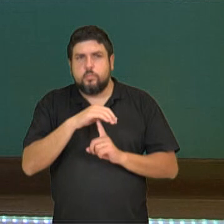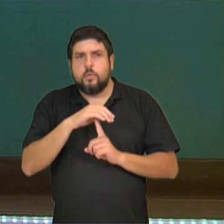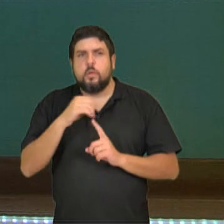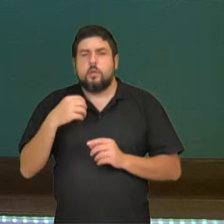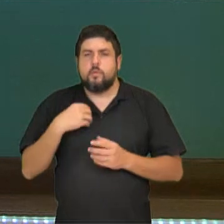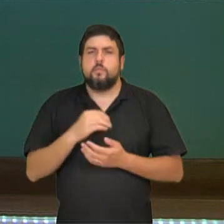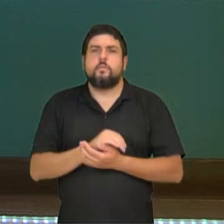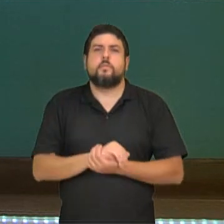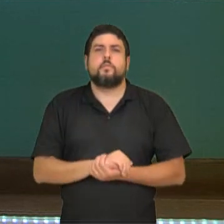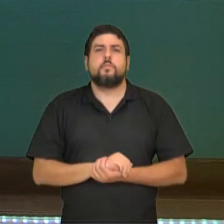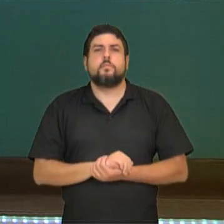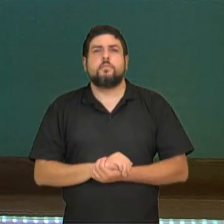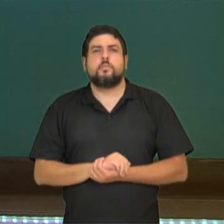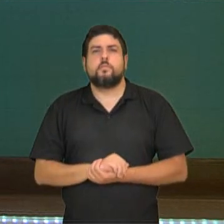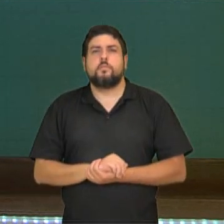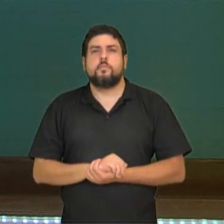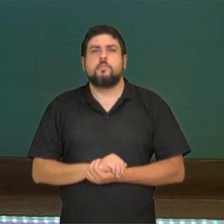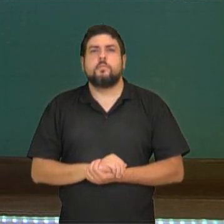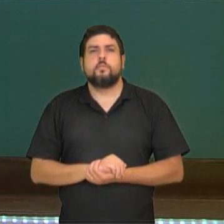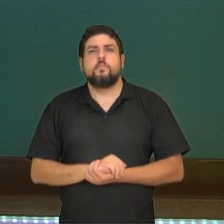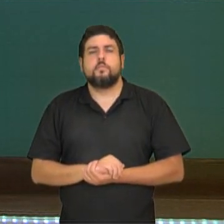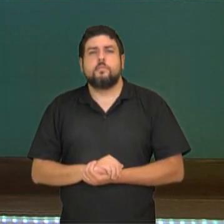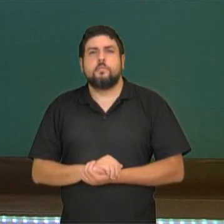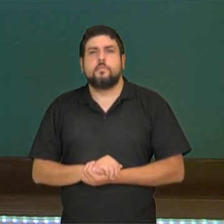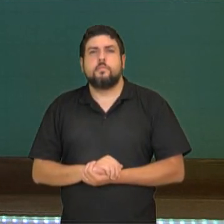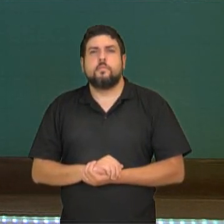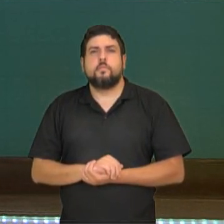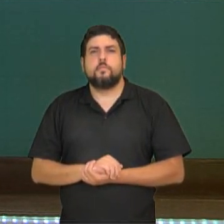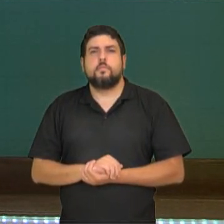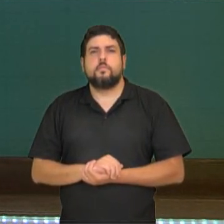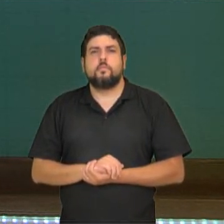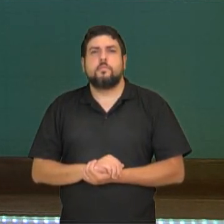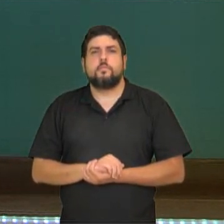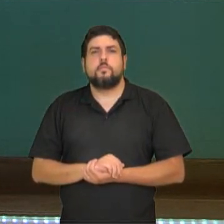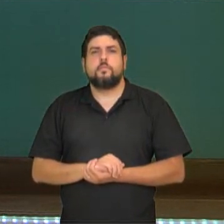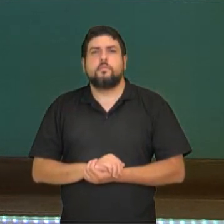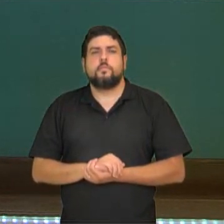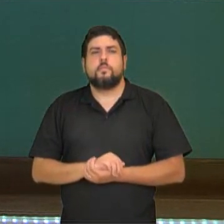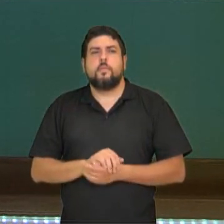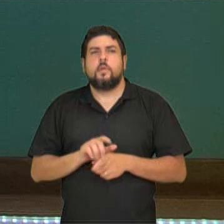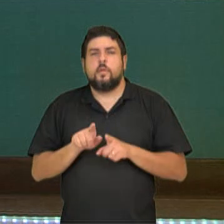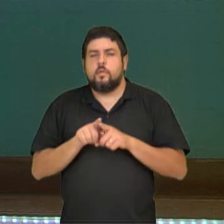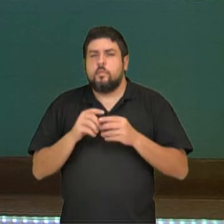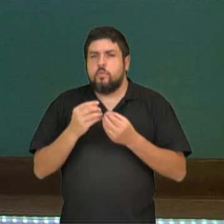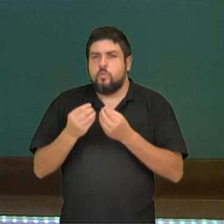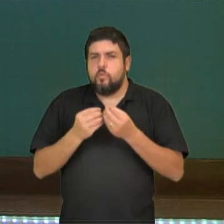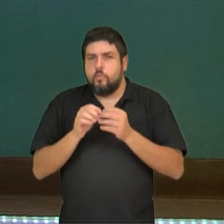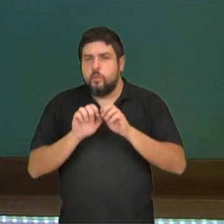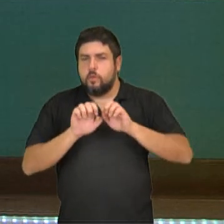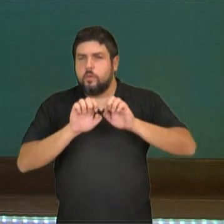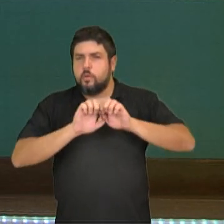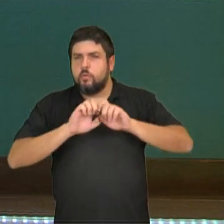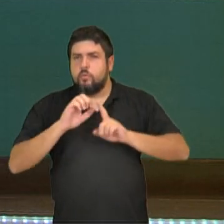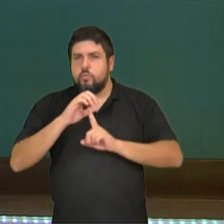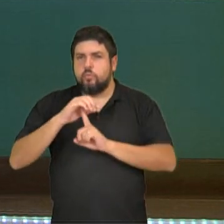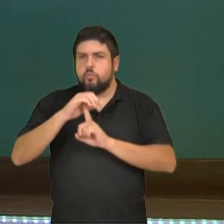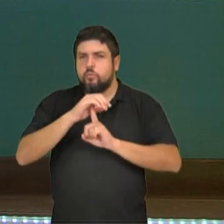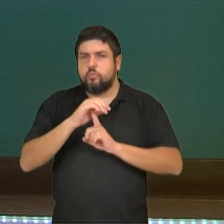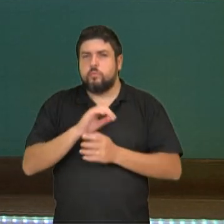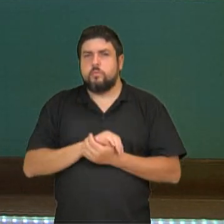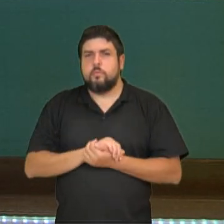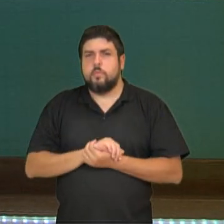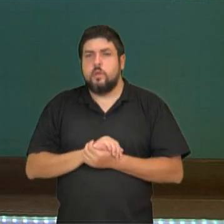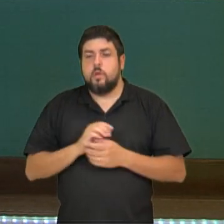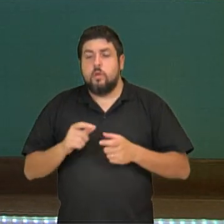grupo desses fungos, e aqui as estruturas filamentosas dele. Encontrados em ambientes